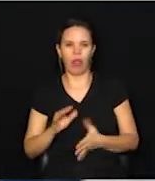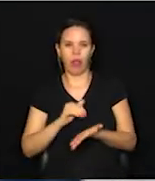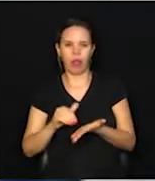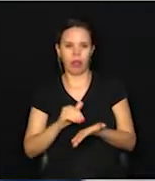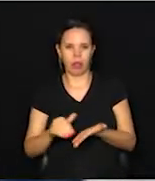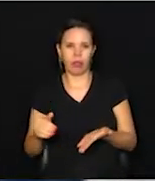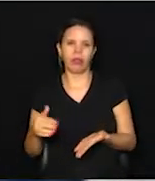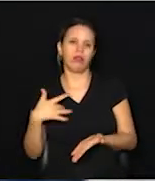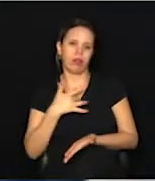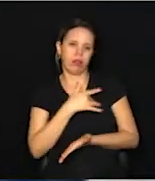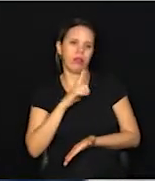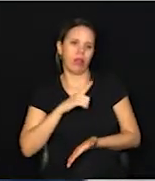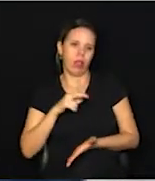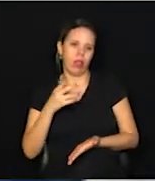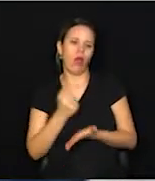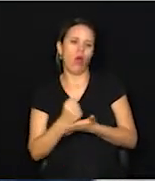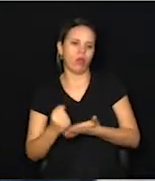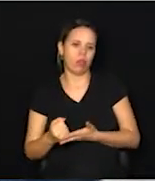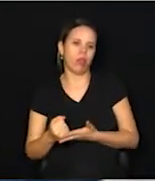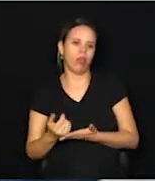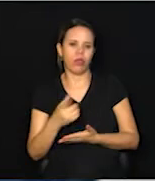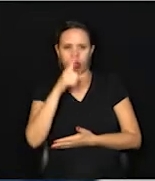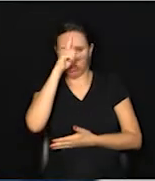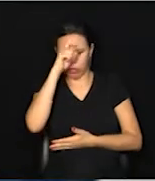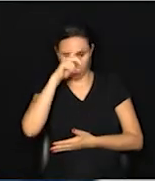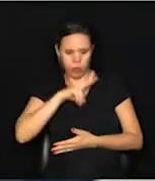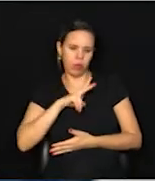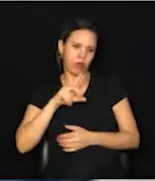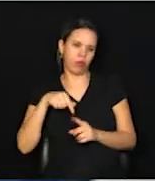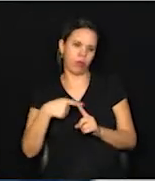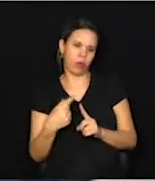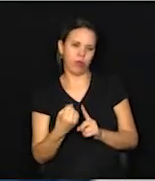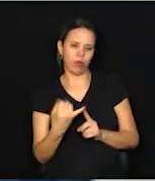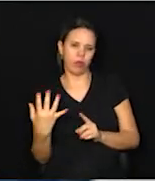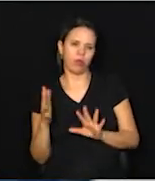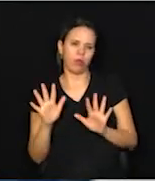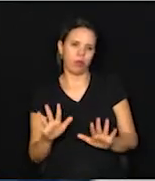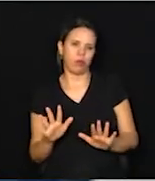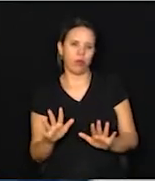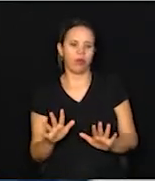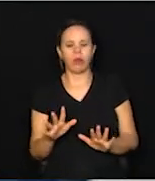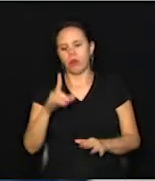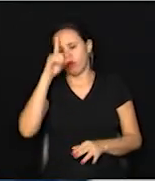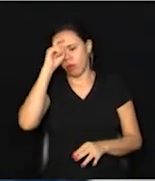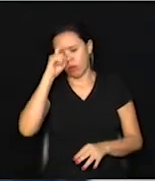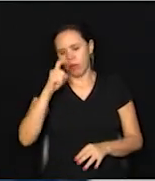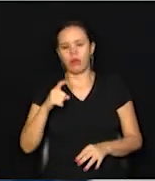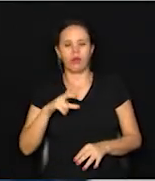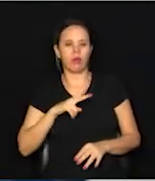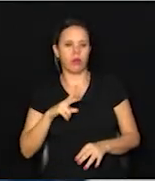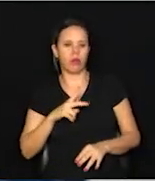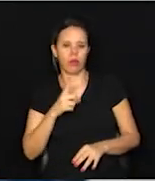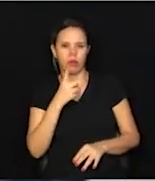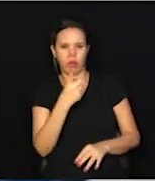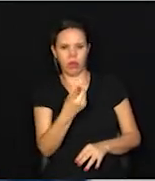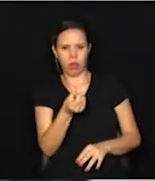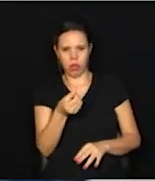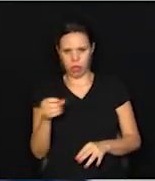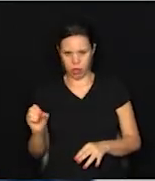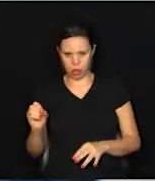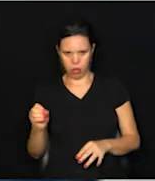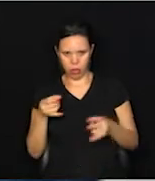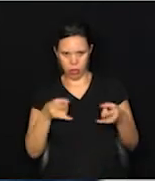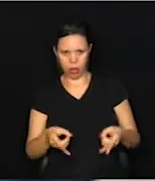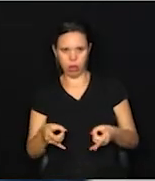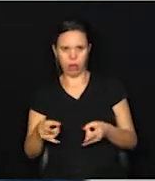na rede privada mais um pouco, mas chegou com a rede privada em torno de 160 leitos. Nós tínhamos